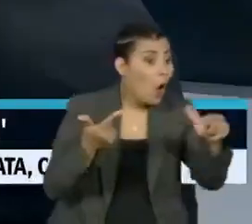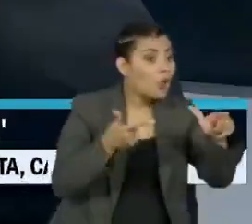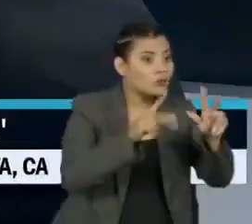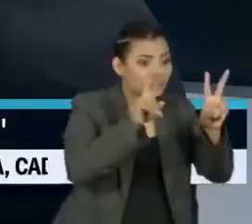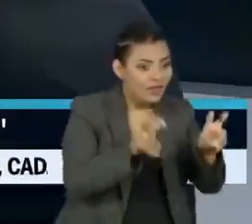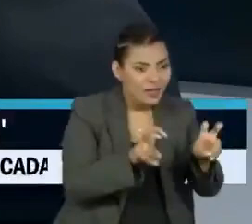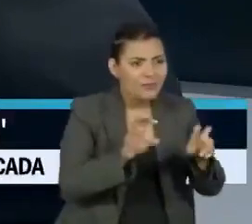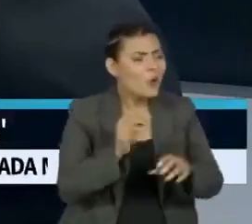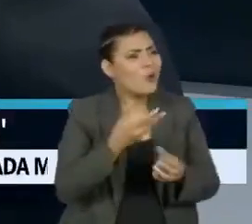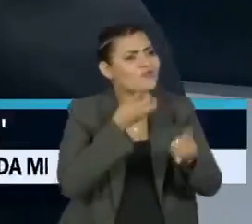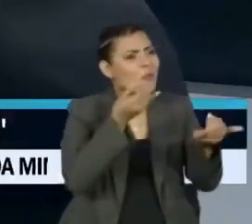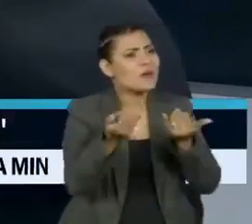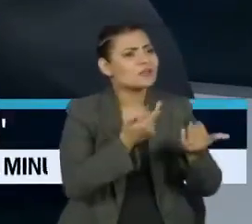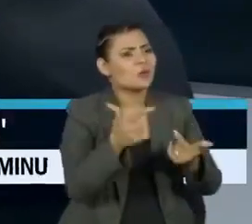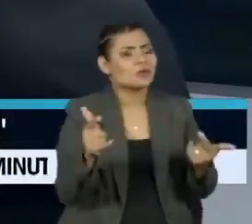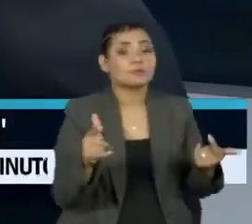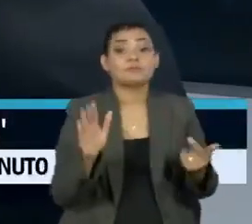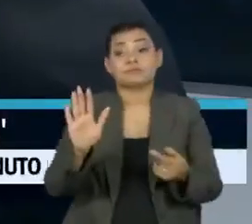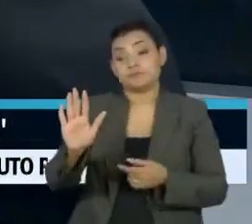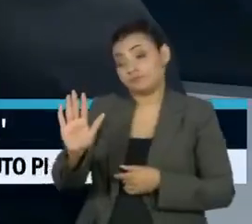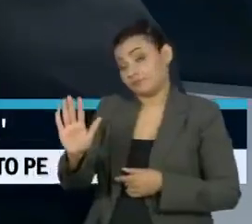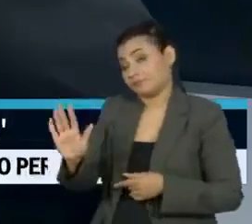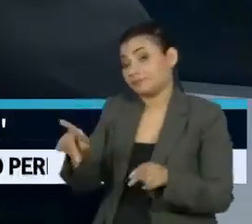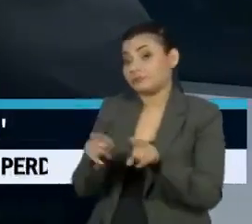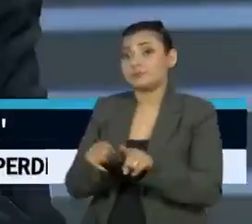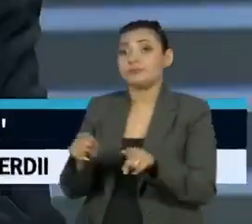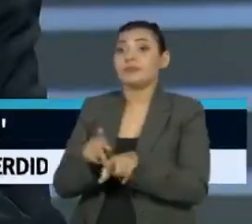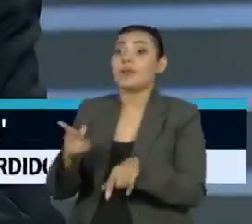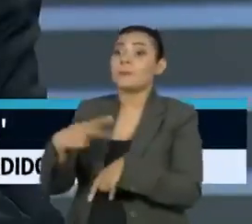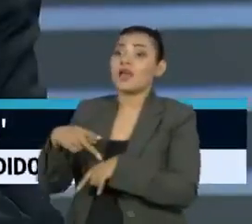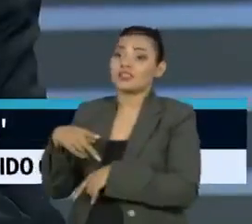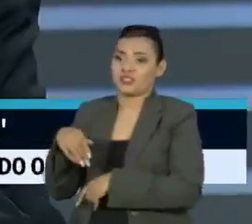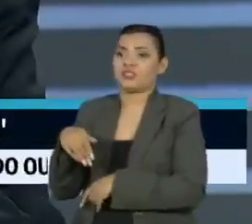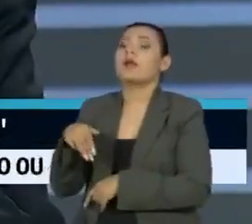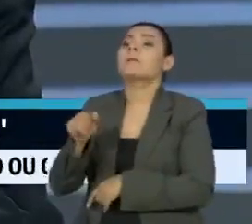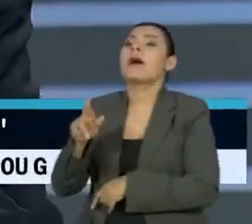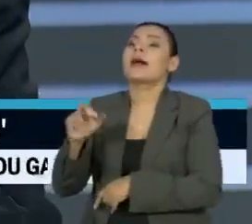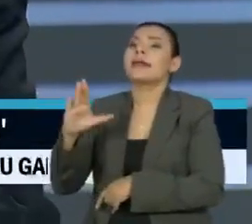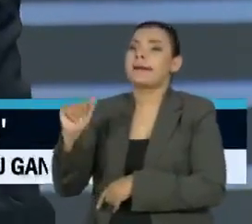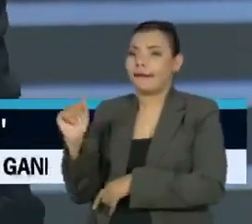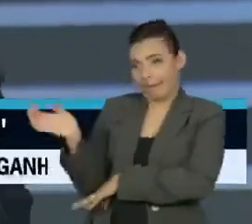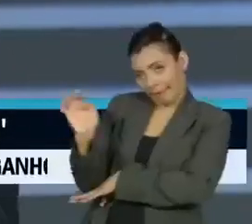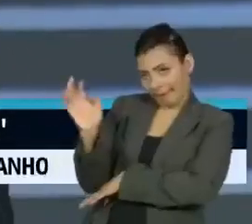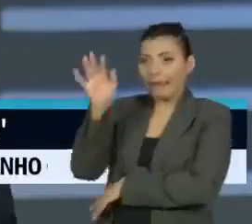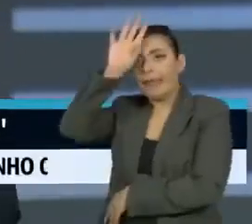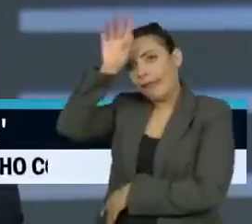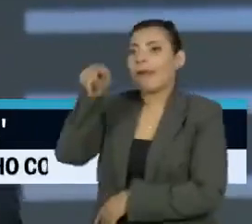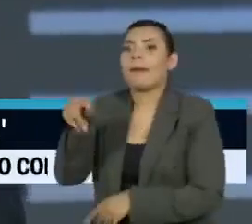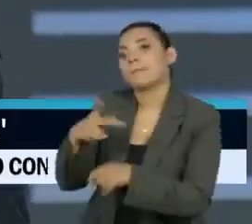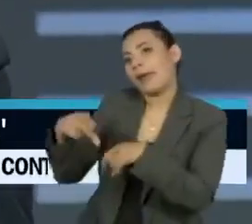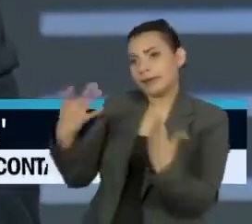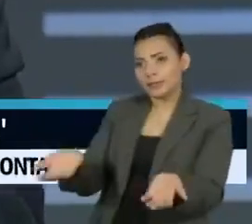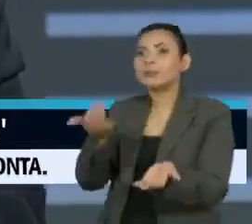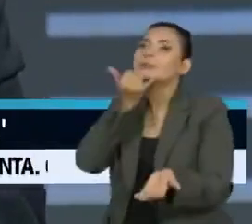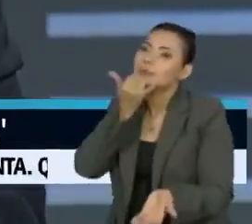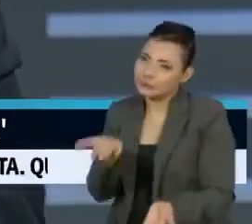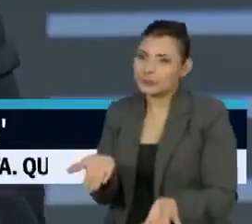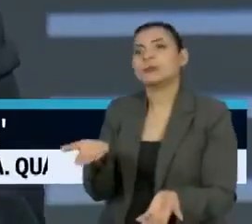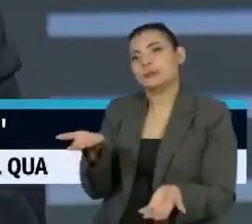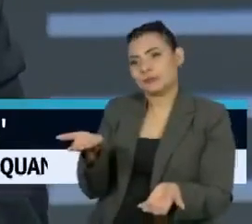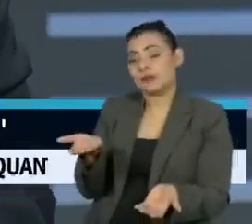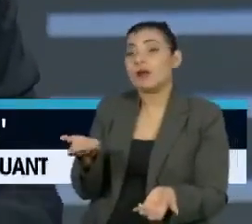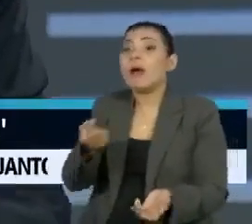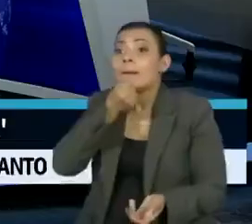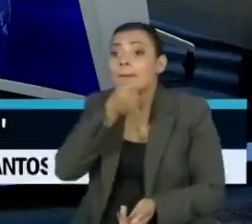ou de alguma outra informação também falou outro negócio de país de barricas foi ontem também chamou o jornalista de